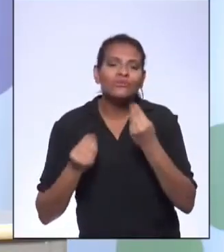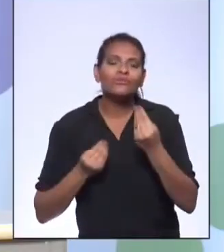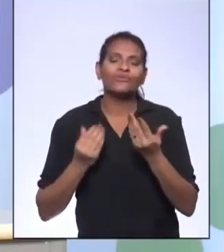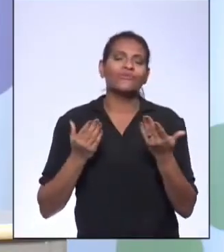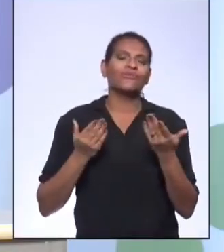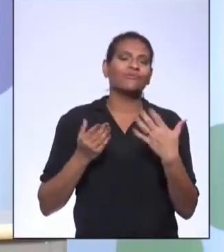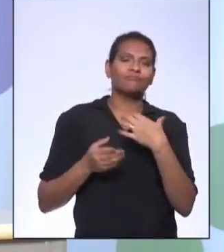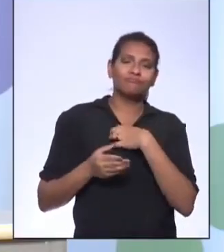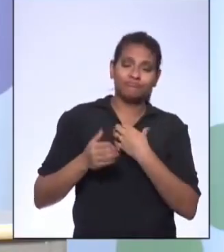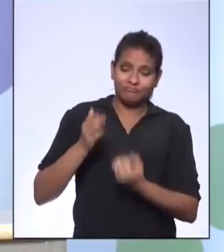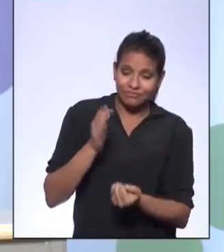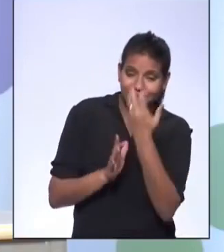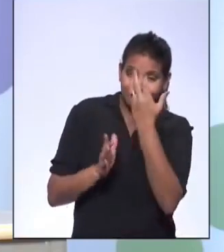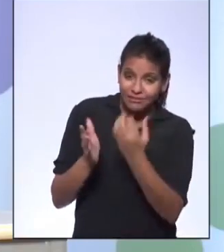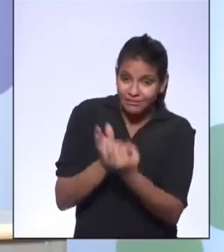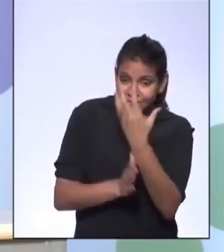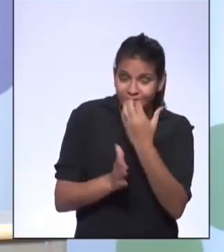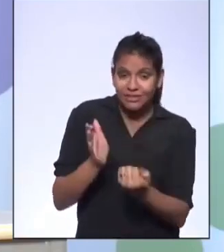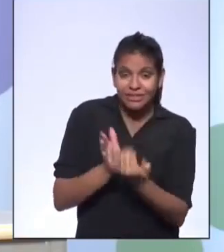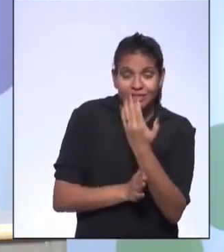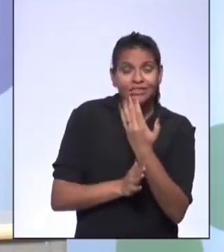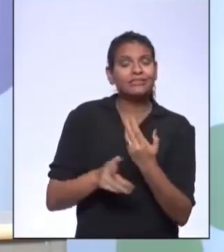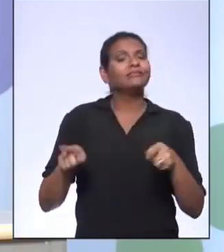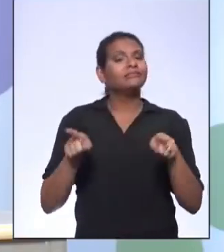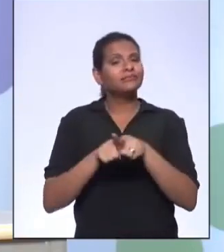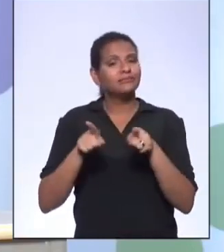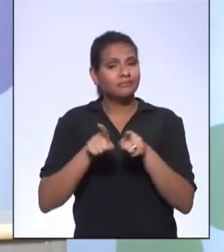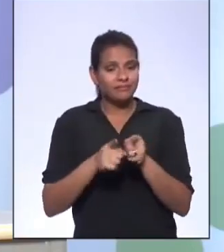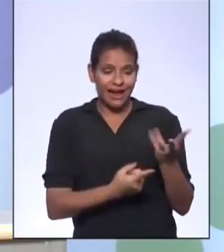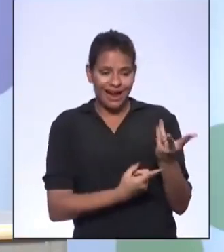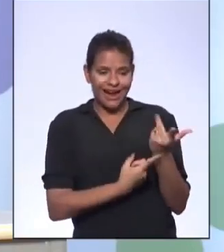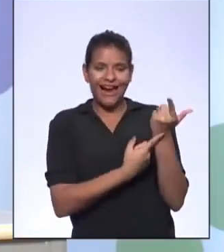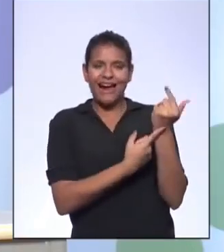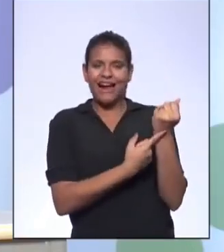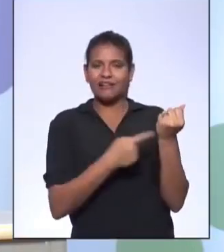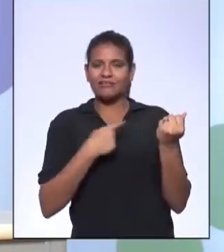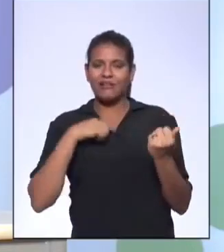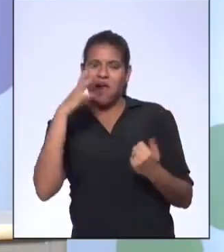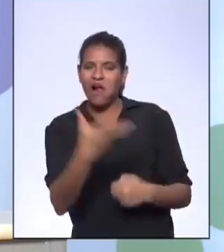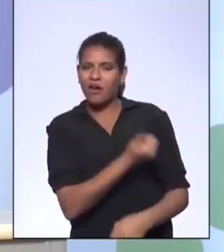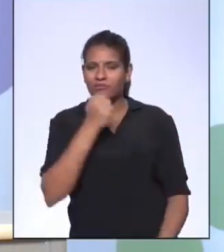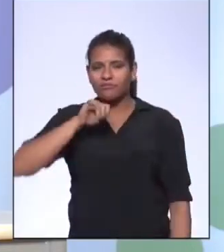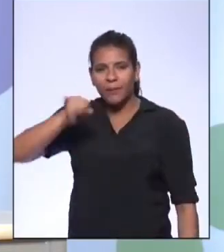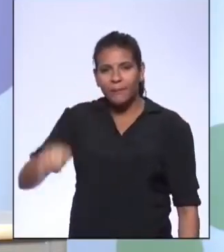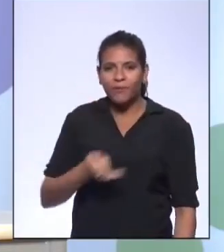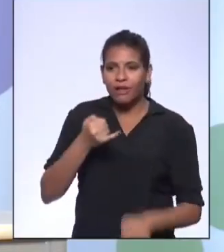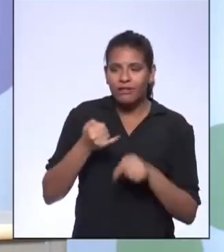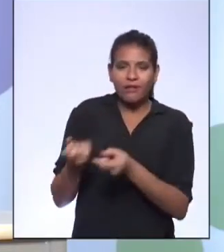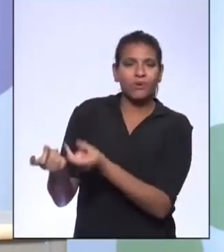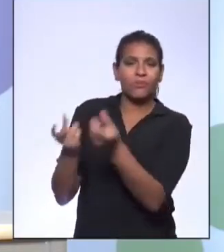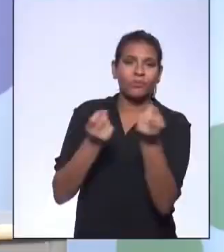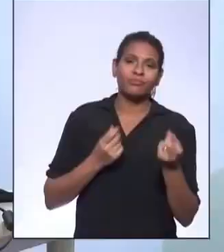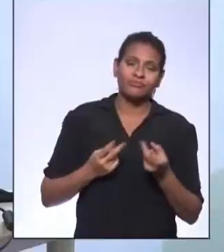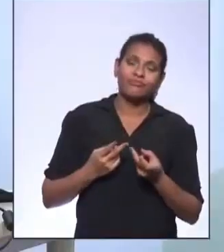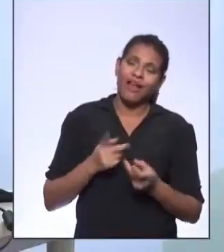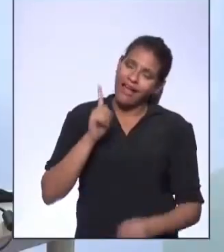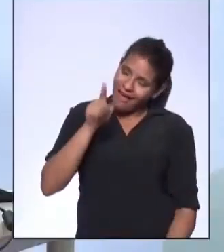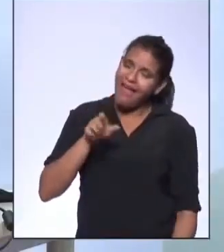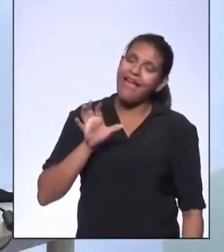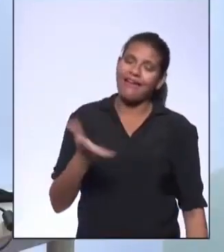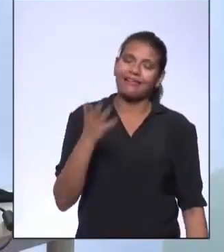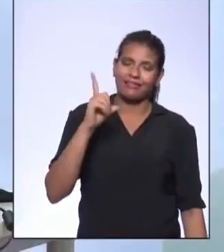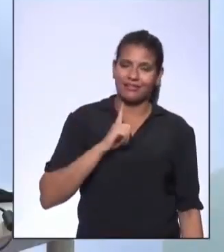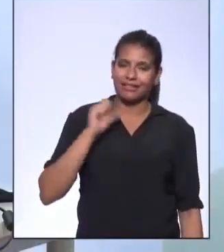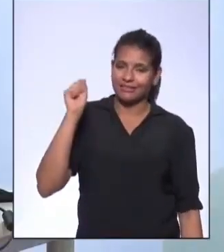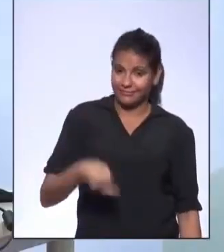de produção de lucro a partir da arte, é uma reflexão que está aí porque é um fato. Eu acho que uma coisa que a